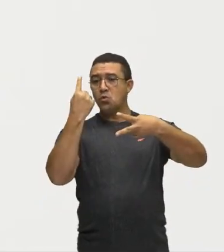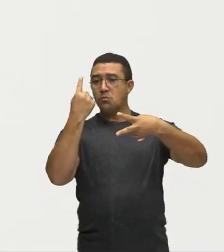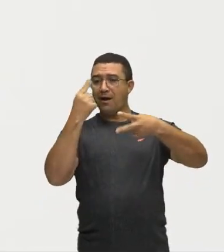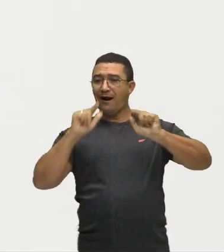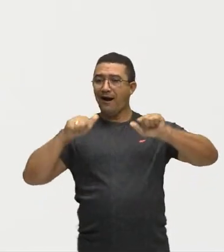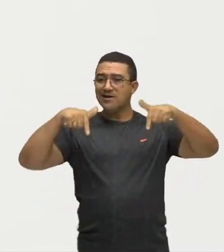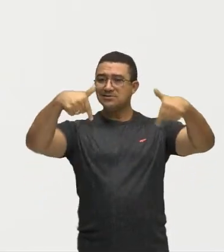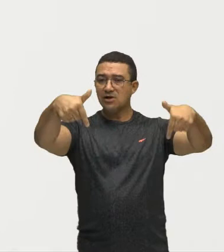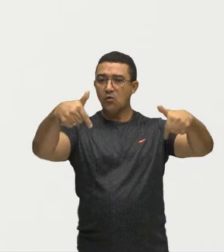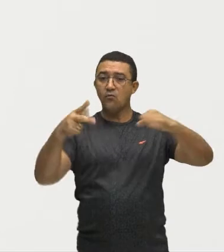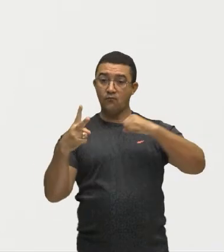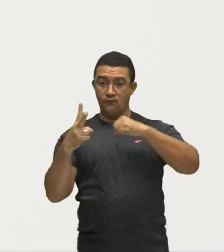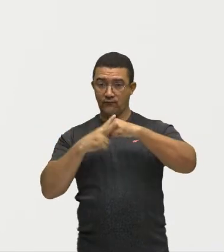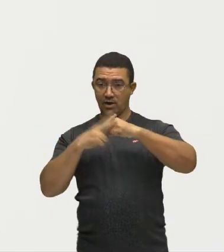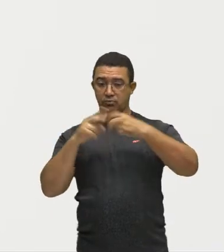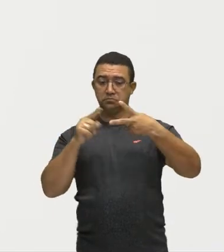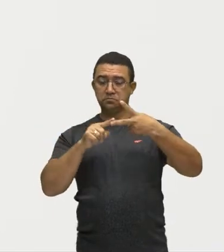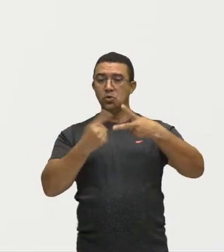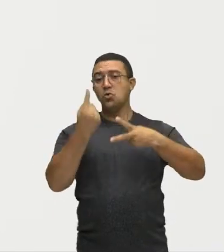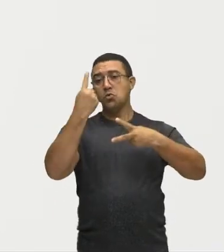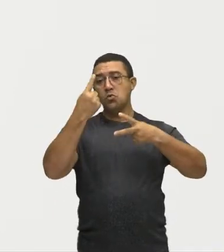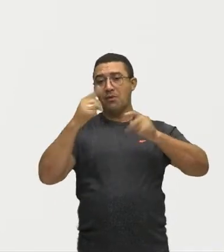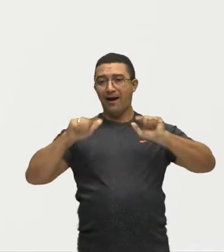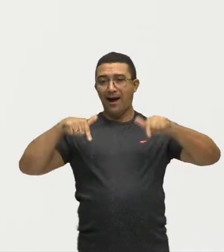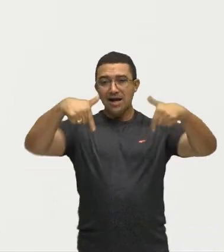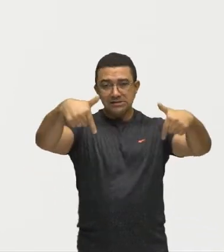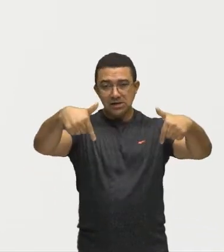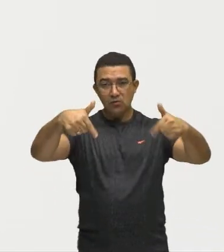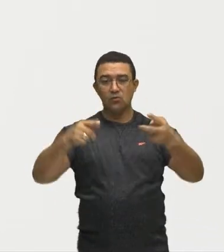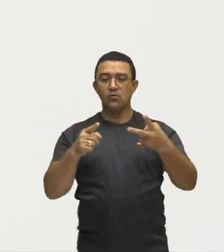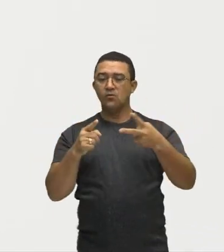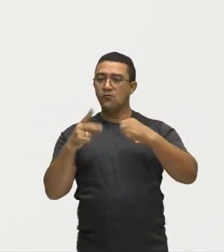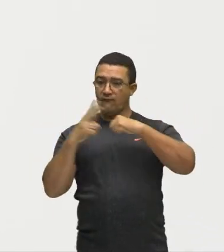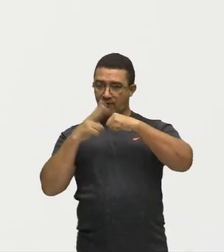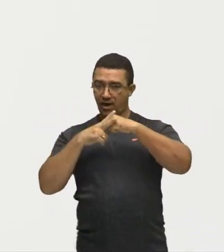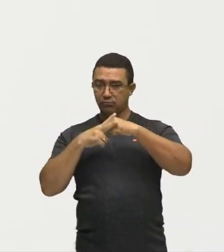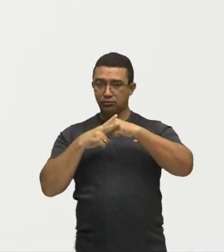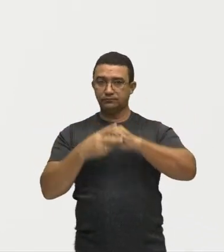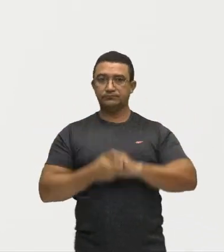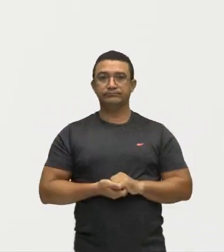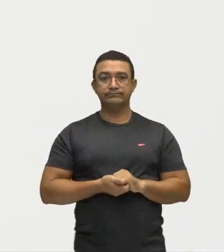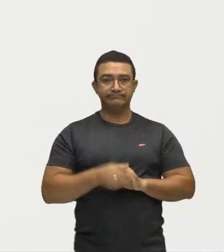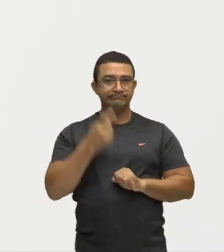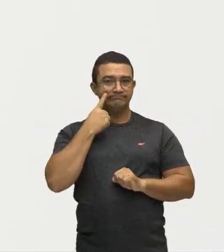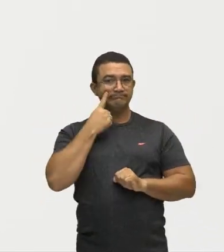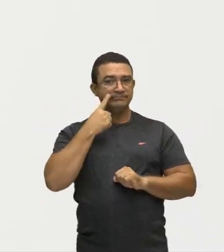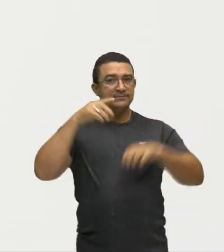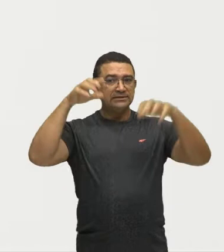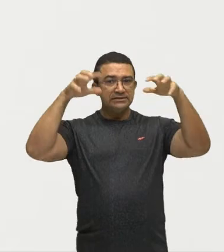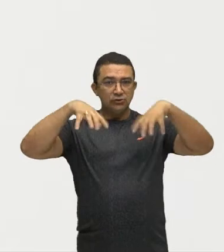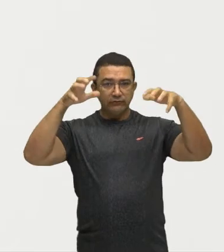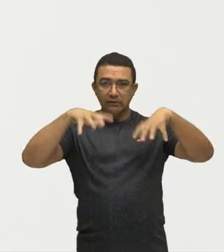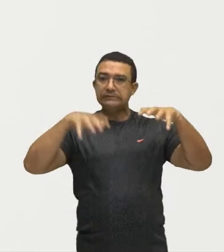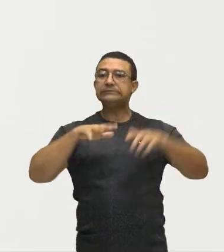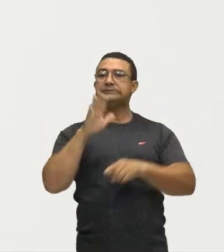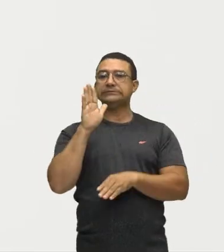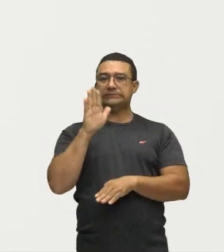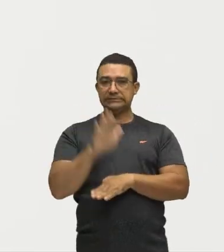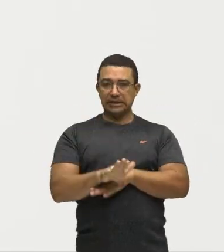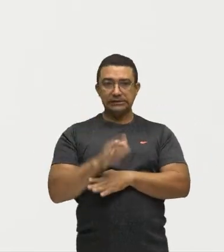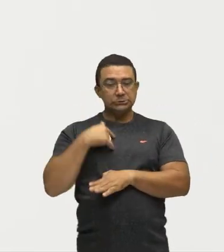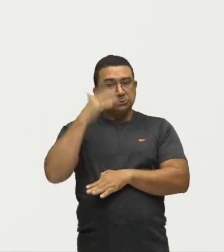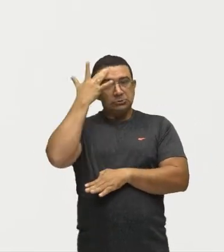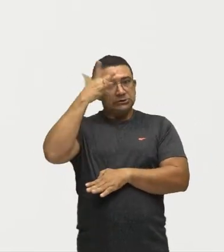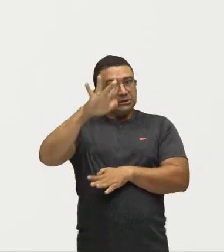frases aqui, ó, nessas frases verbais. Temos aí a primeira, choveu muito esta tarde, não sei o que fazer com